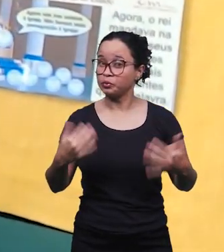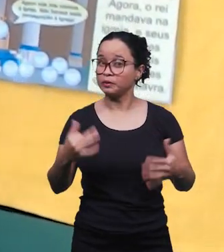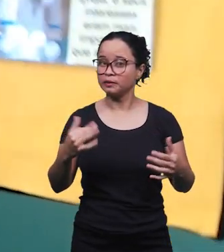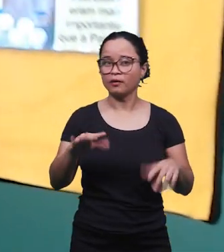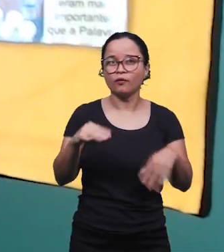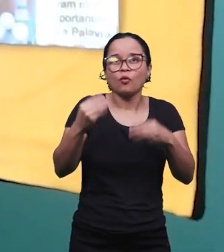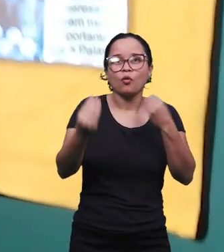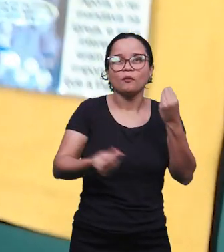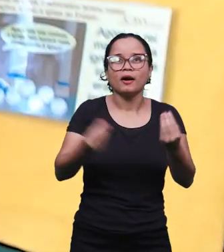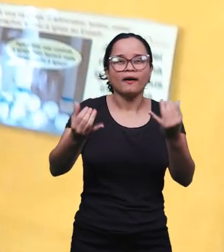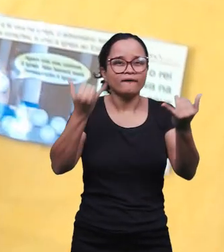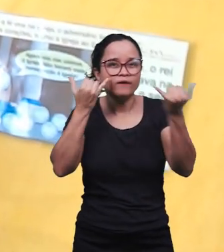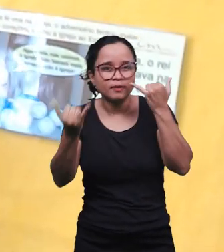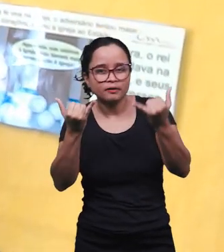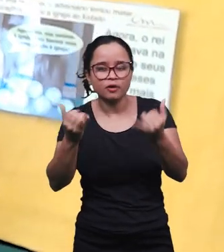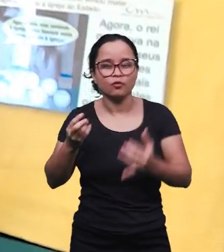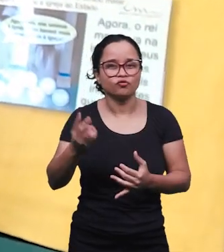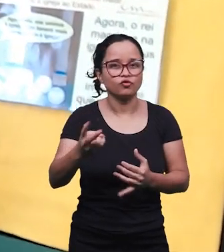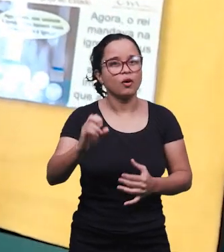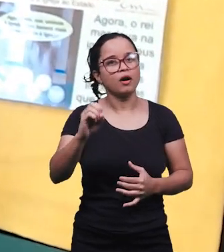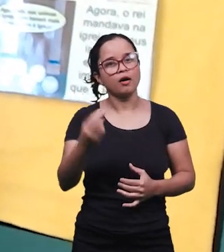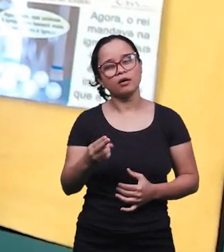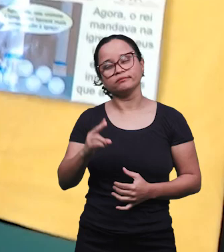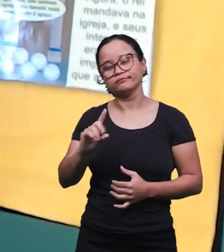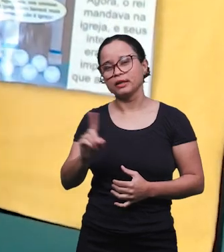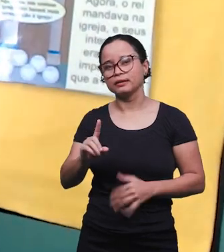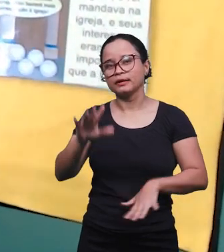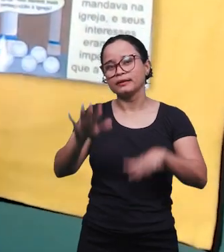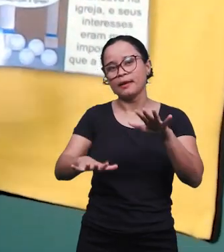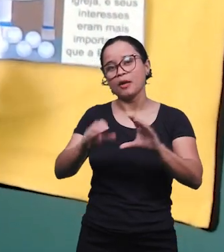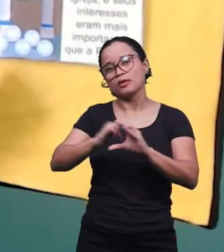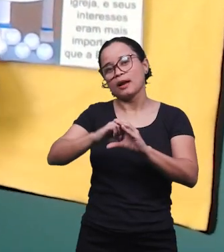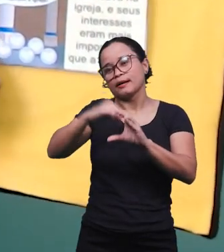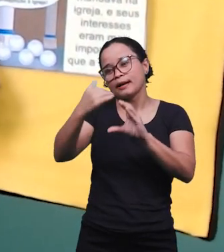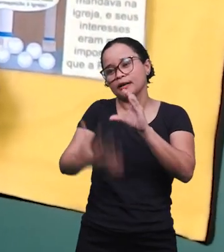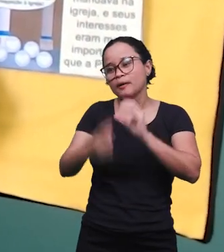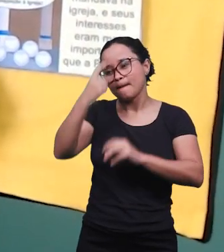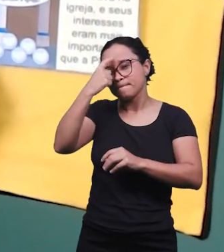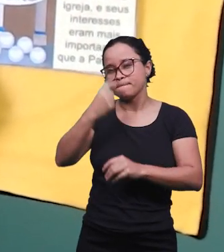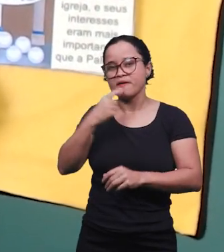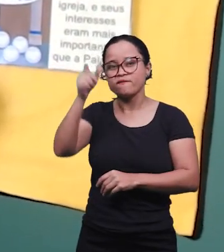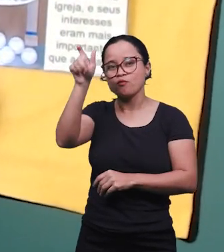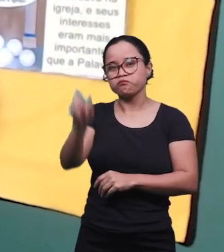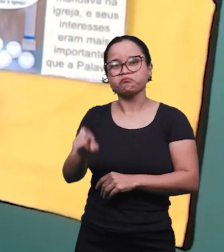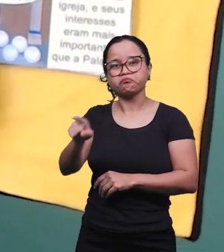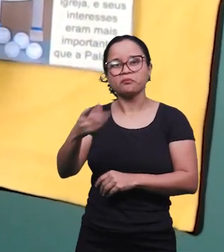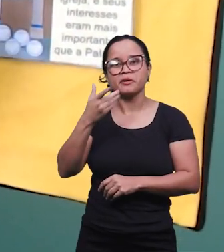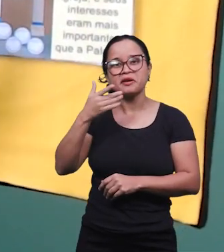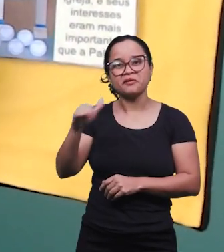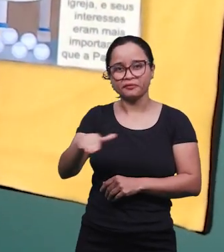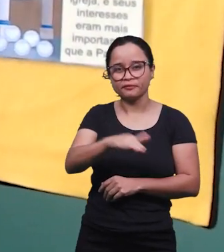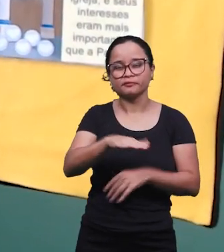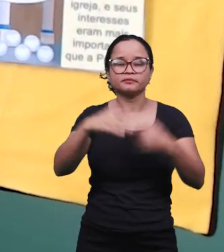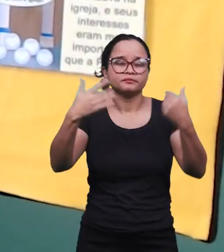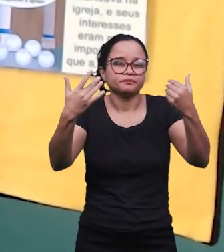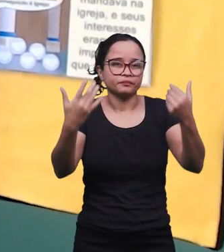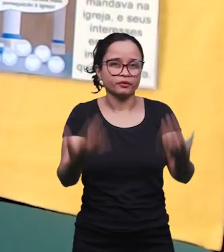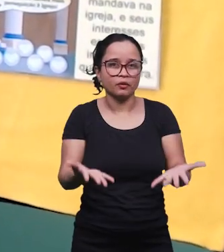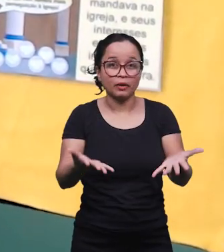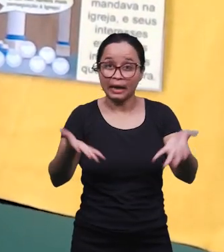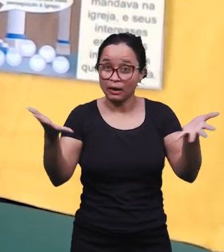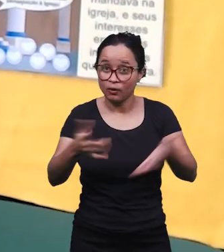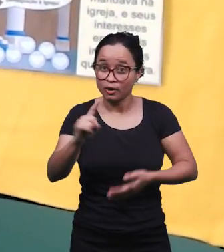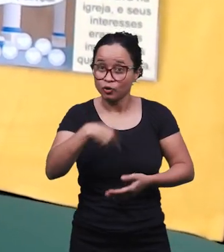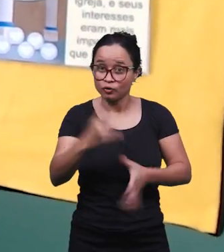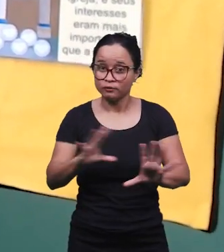nós podemos ampliar essa informação ou não, né? Dependendo da característica dessa criança. Olha só,